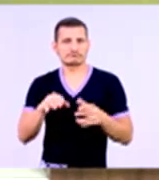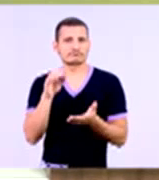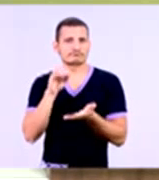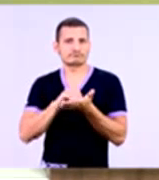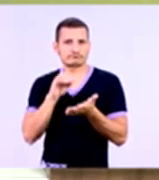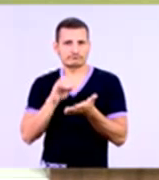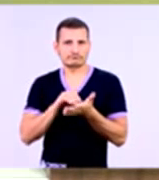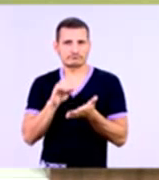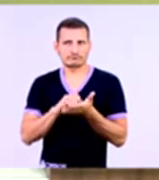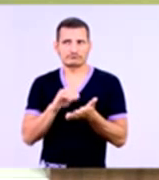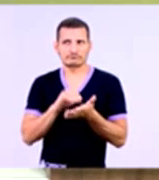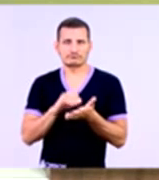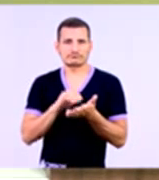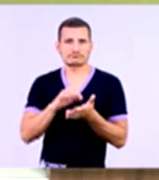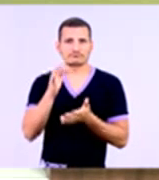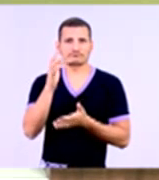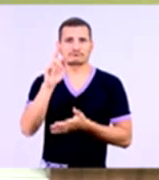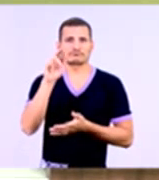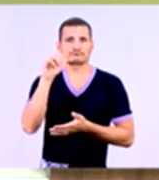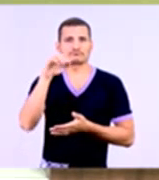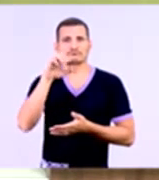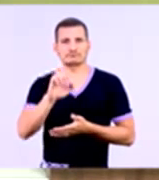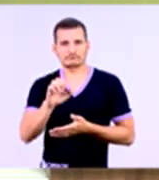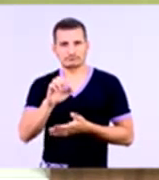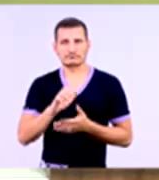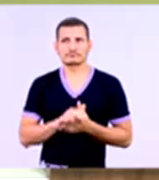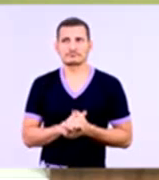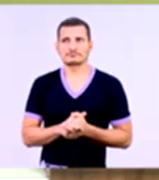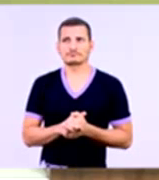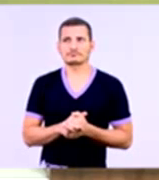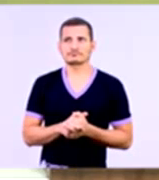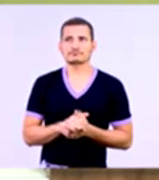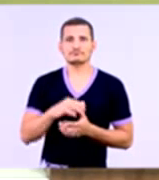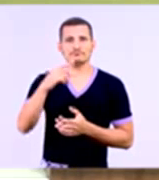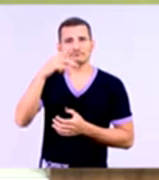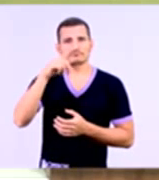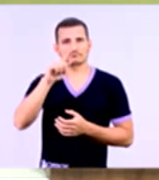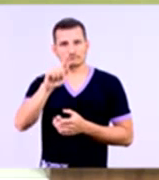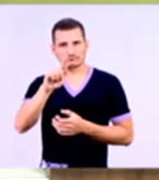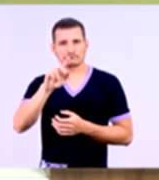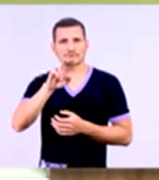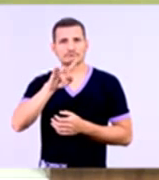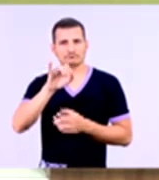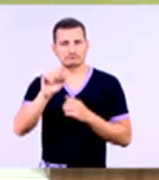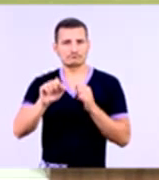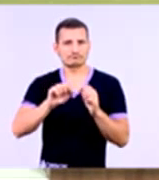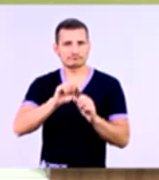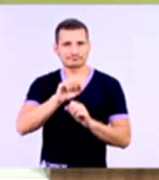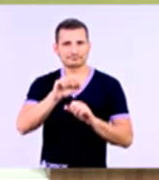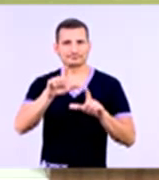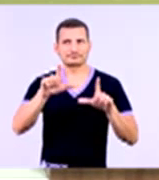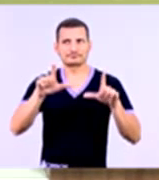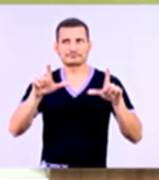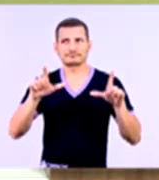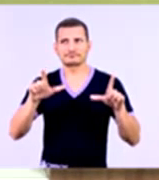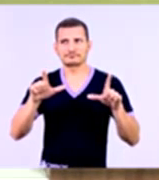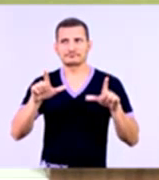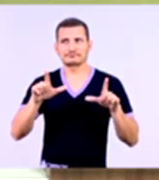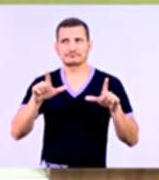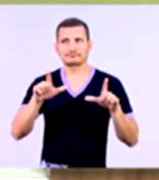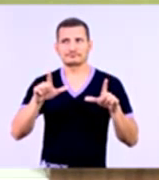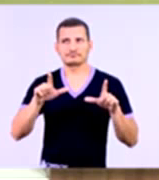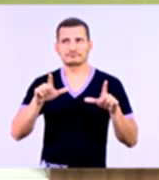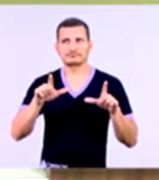aí do framework, né, do Bootstrap. E a página provavelmente vai ser renderizada de uma forma